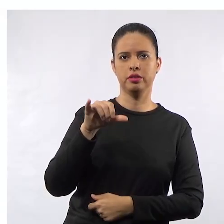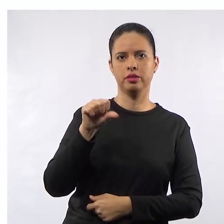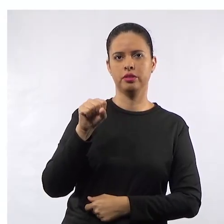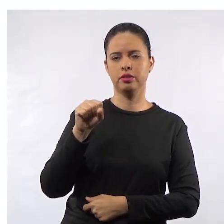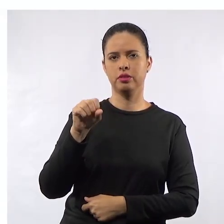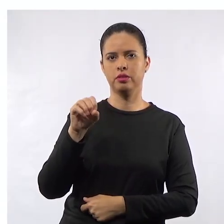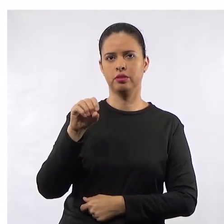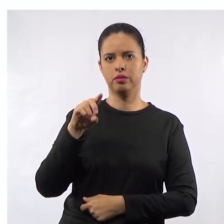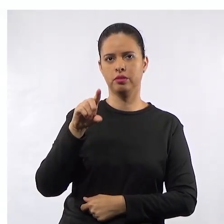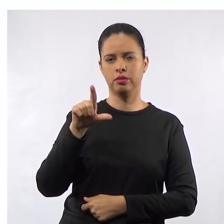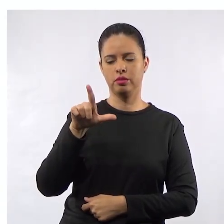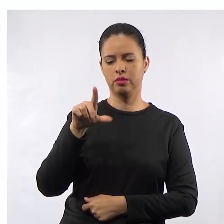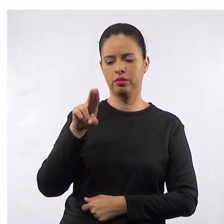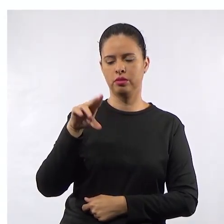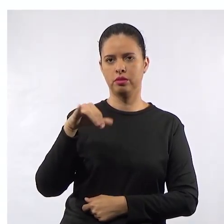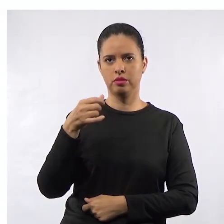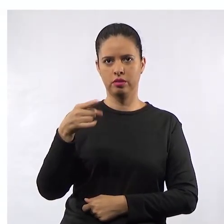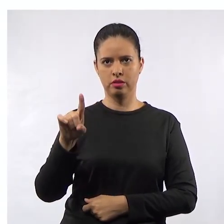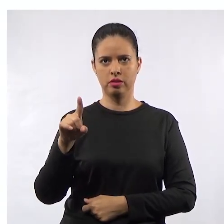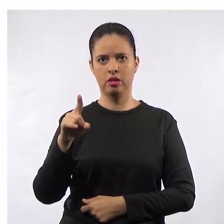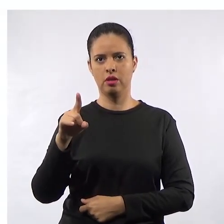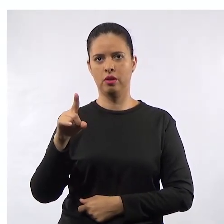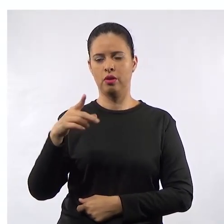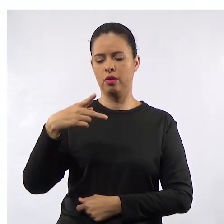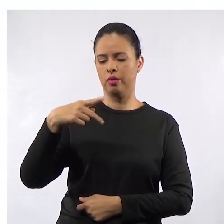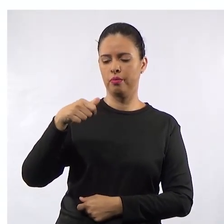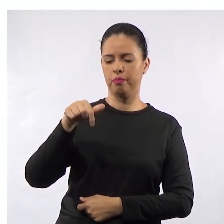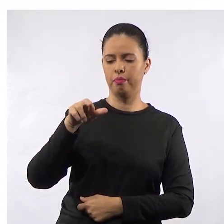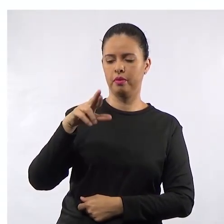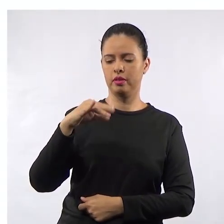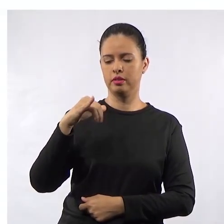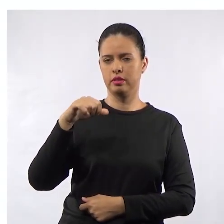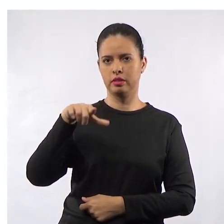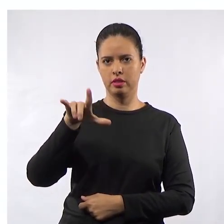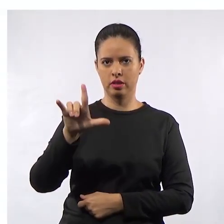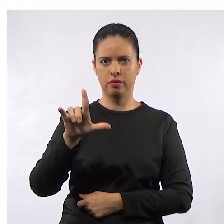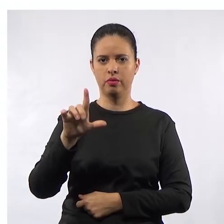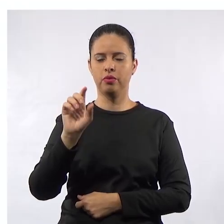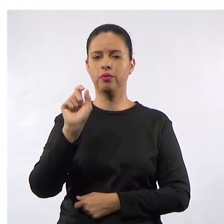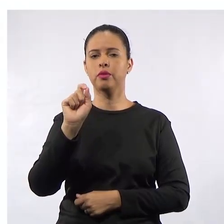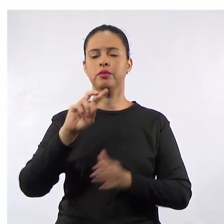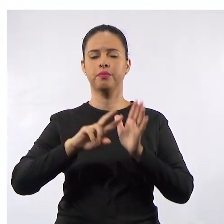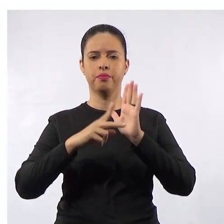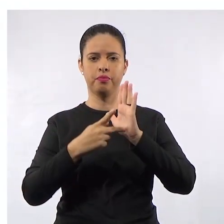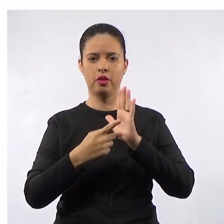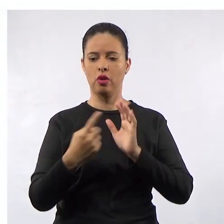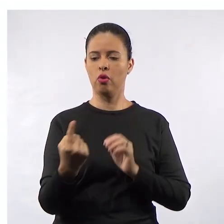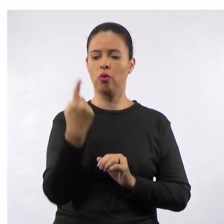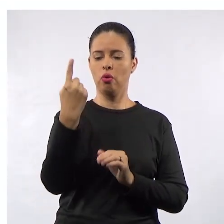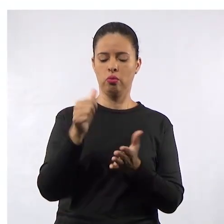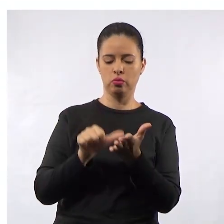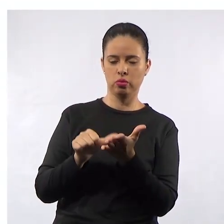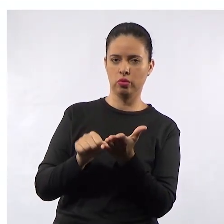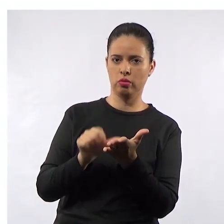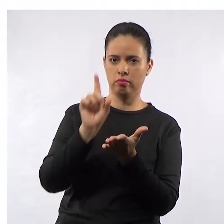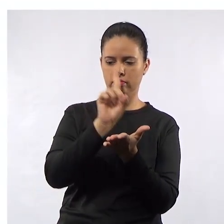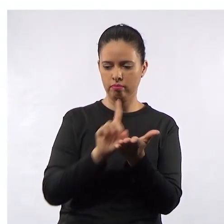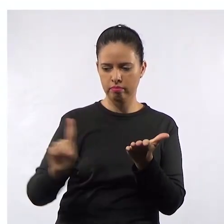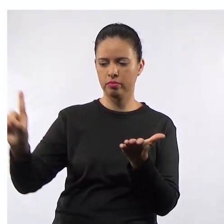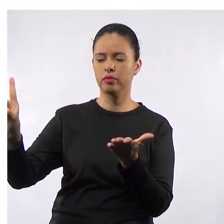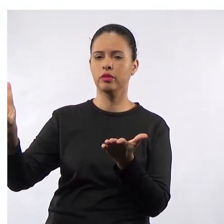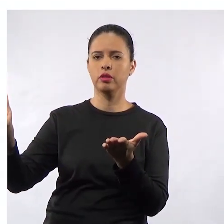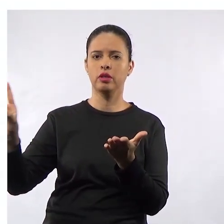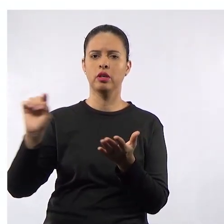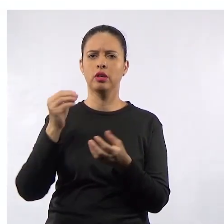a dissolução parcial da sociedade que é em relação a um dos sócios né ocorrerá